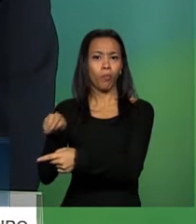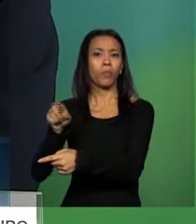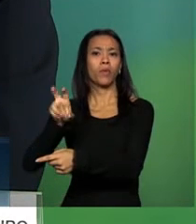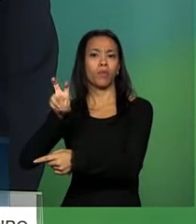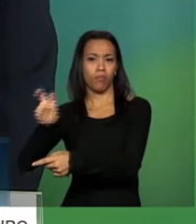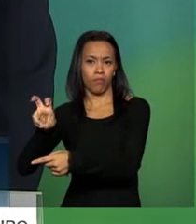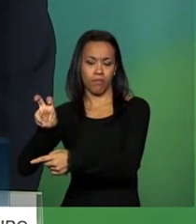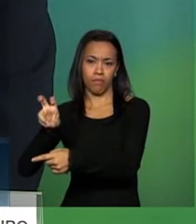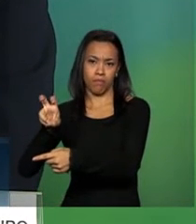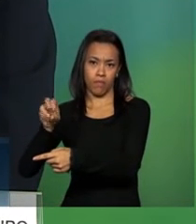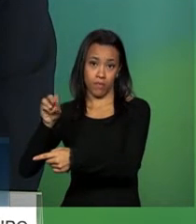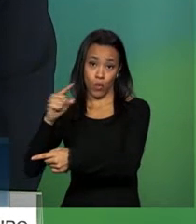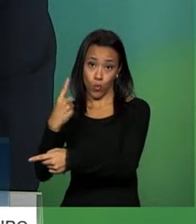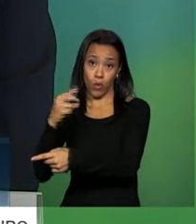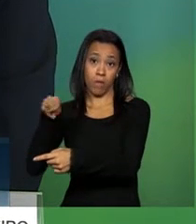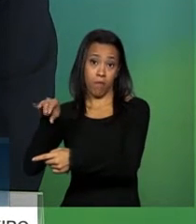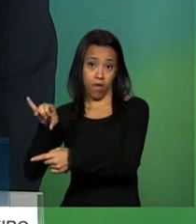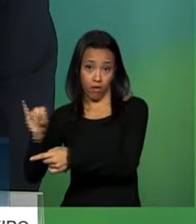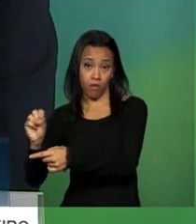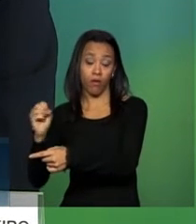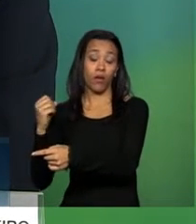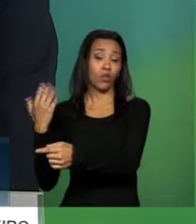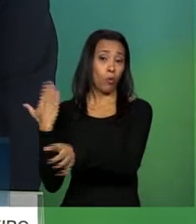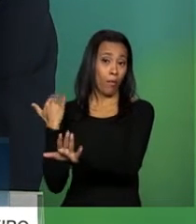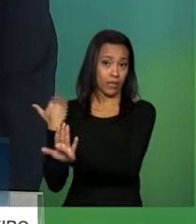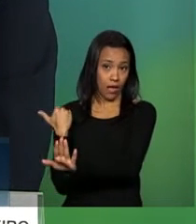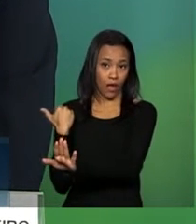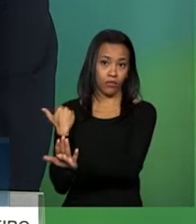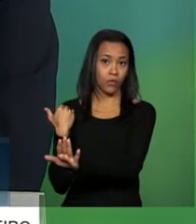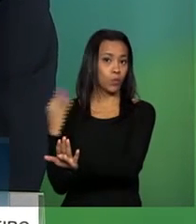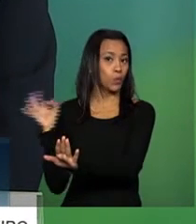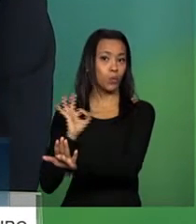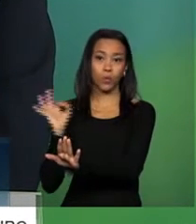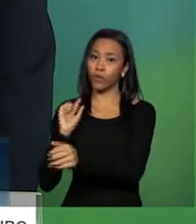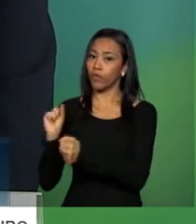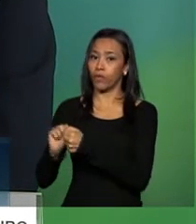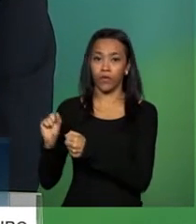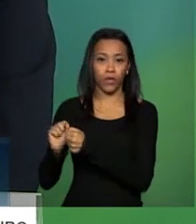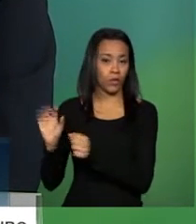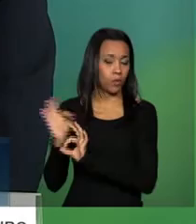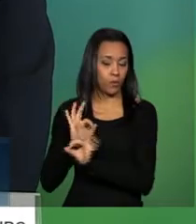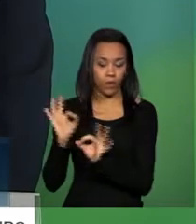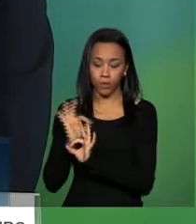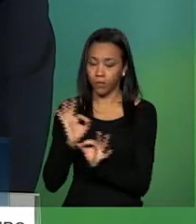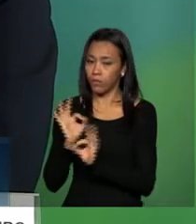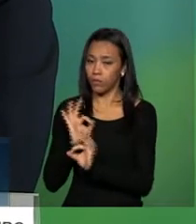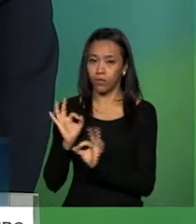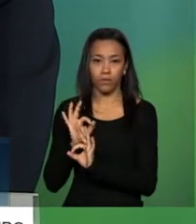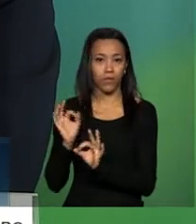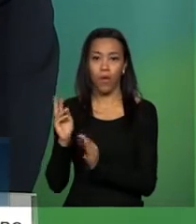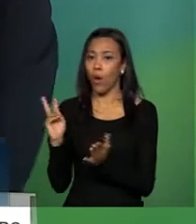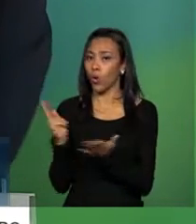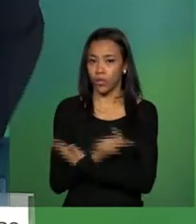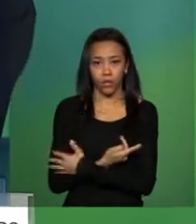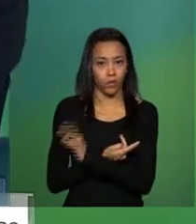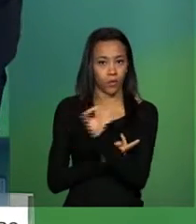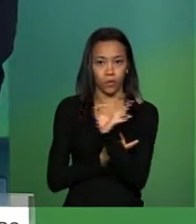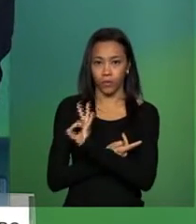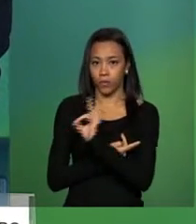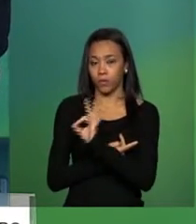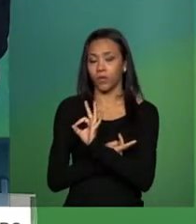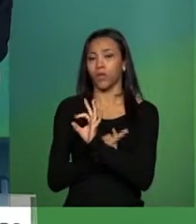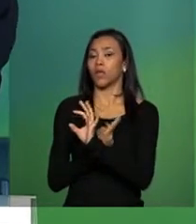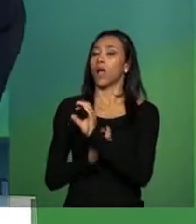dizer, a dotação do ano passado não foi executada. Não foi executada. Entre a dotação do